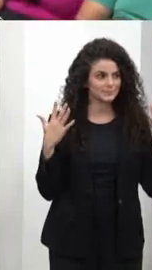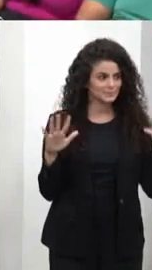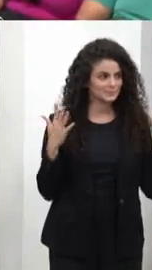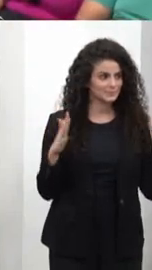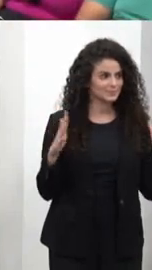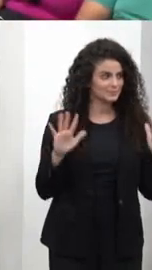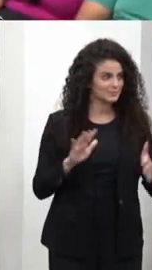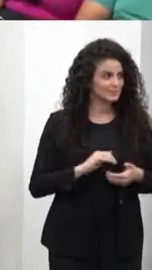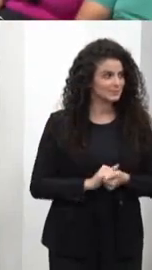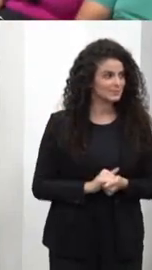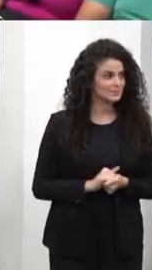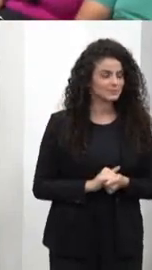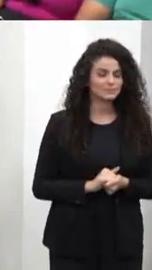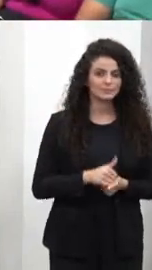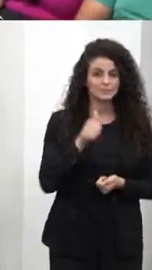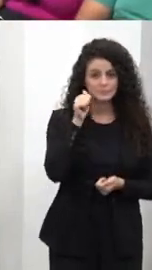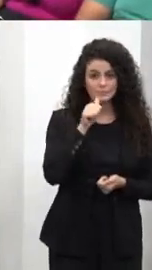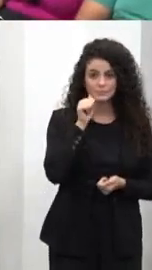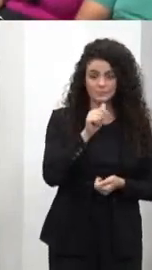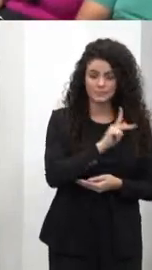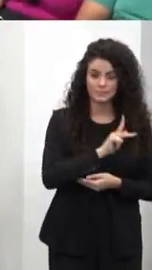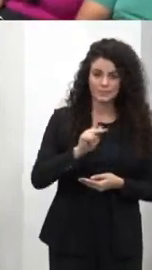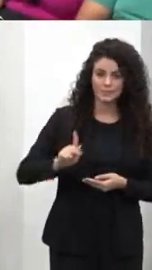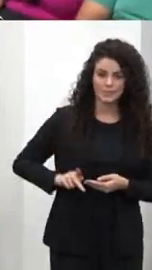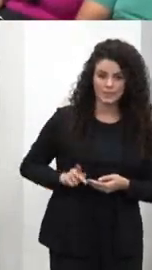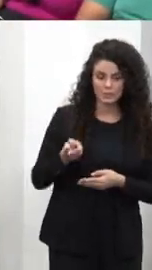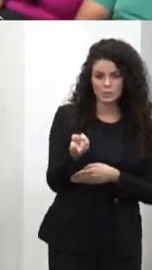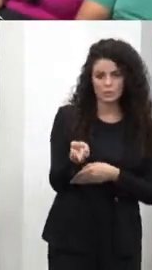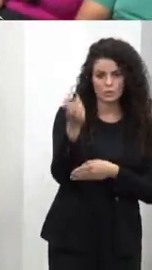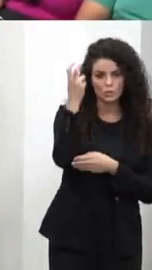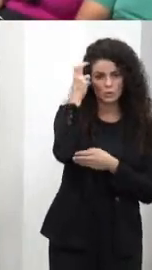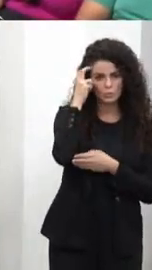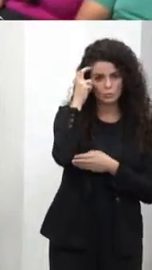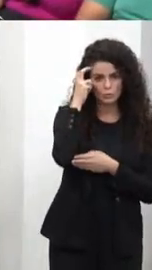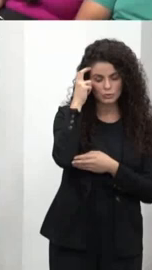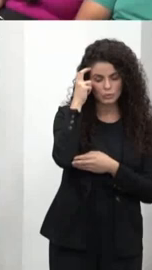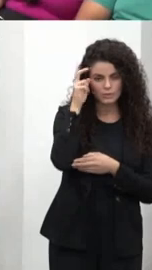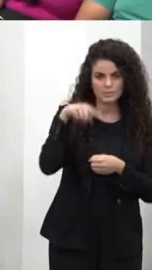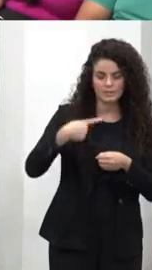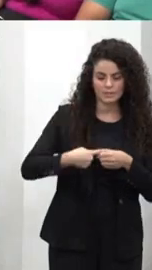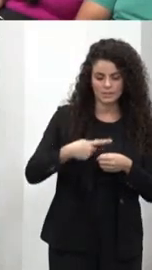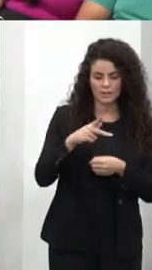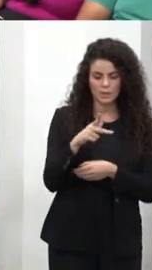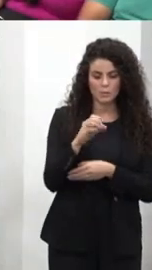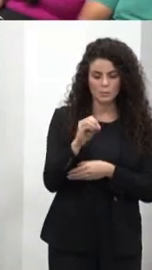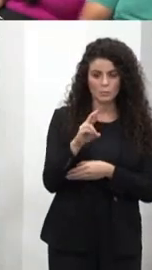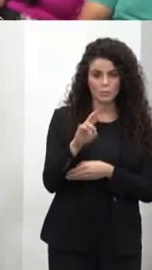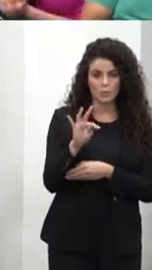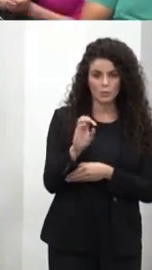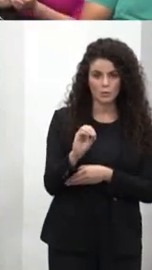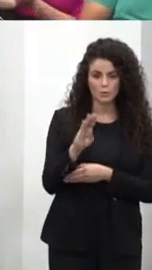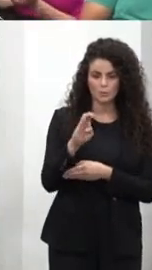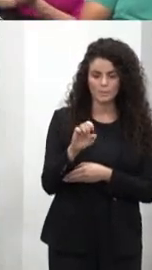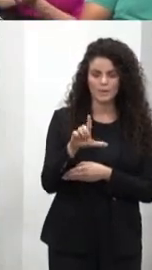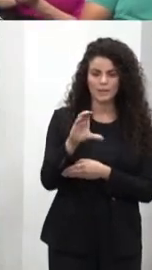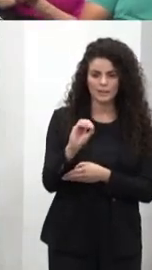senhora presidente da Fundação de Cultura do município de Porto Belo Cristiane de Jesus